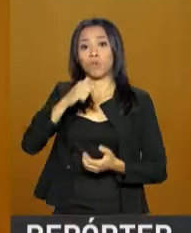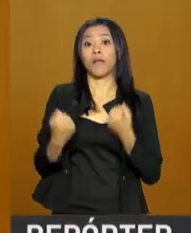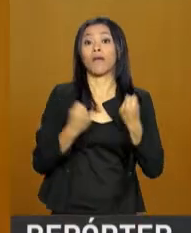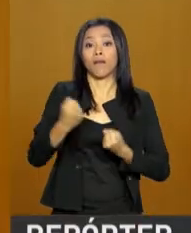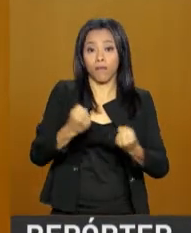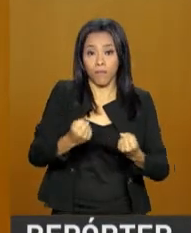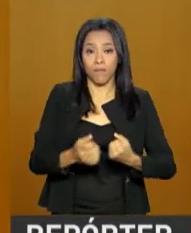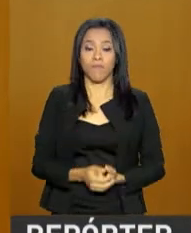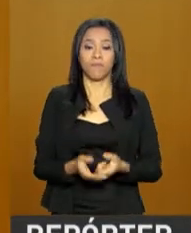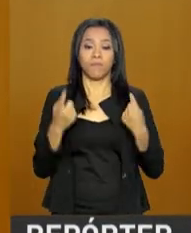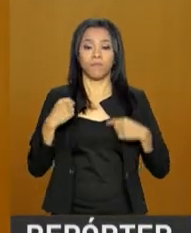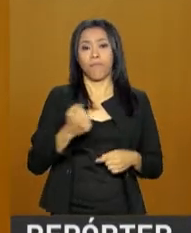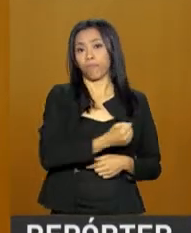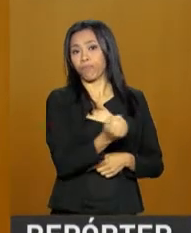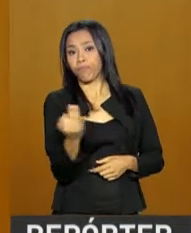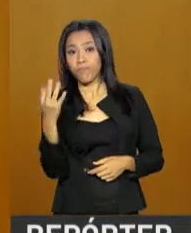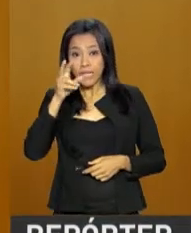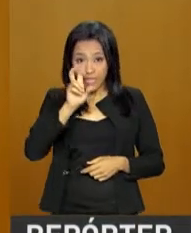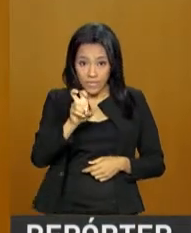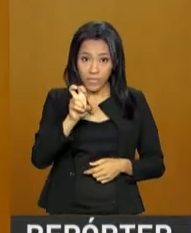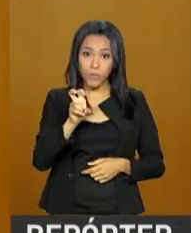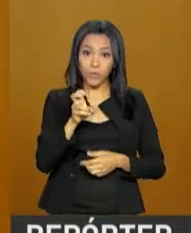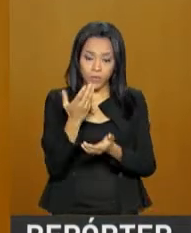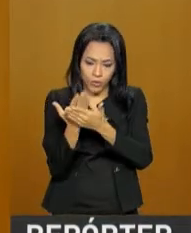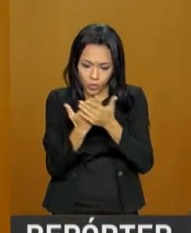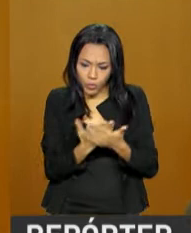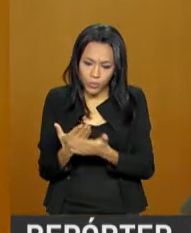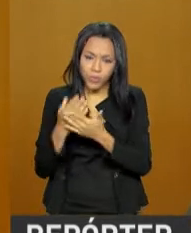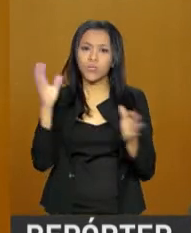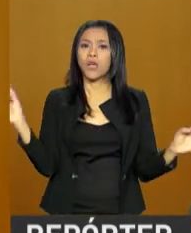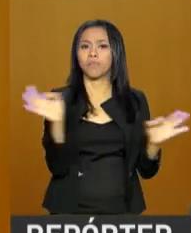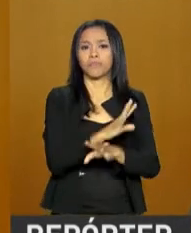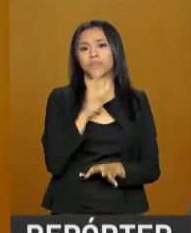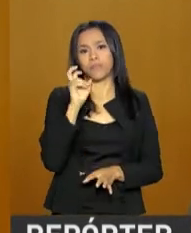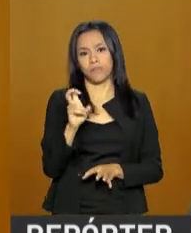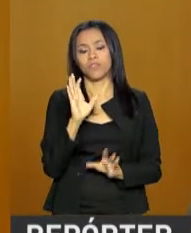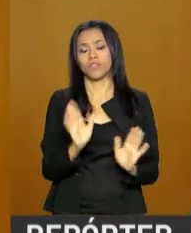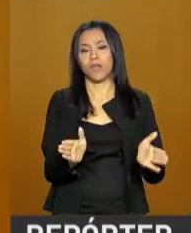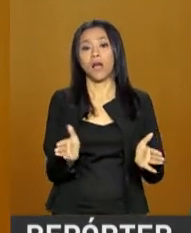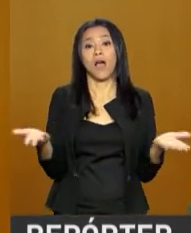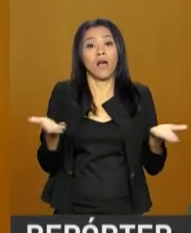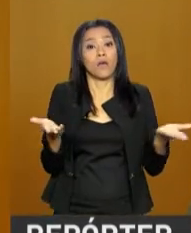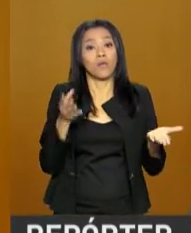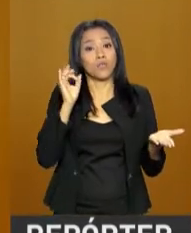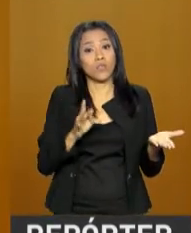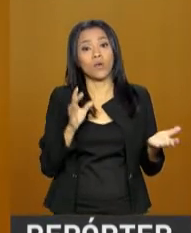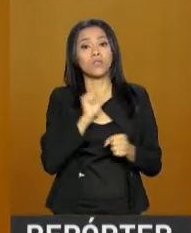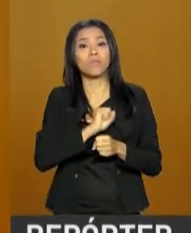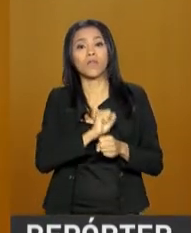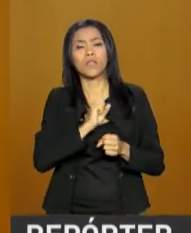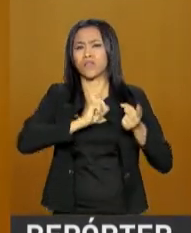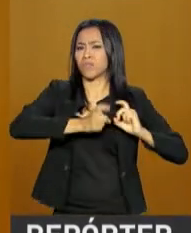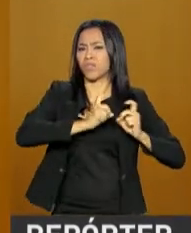cinco desses estudos já foram finalizados e agora é só uma questão de andamento dos trâmites para esses